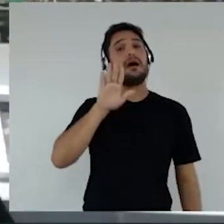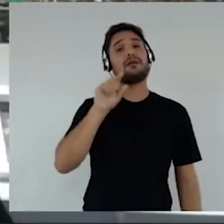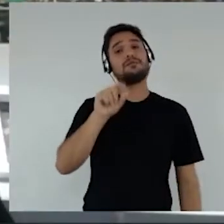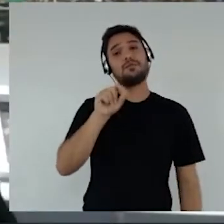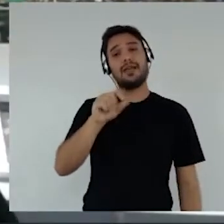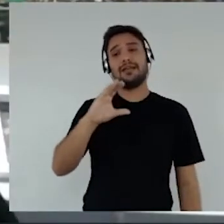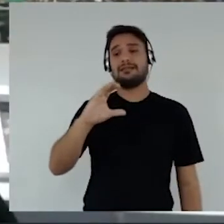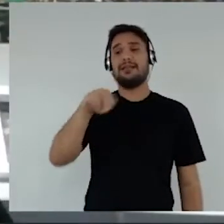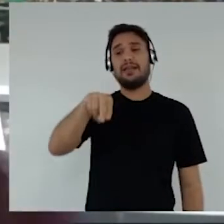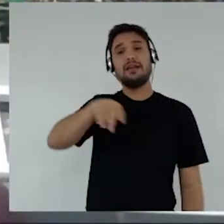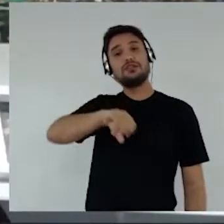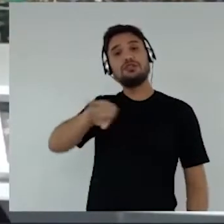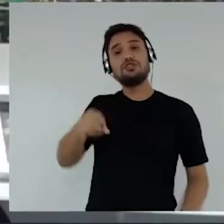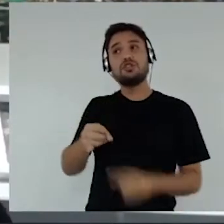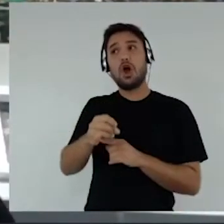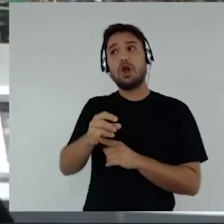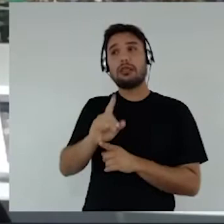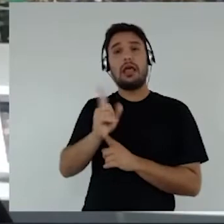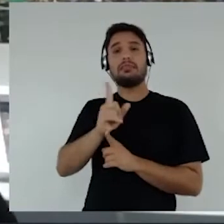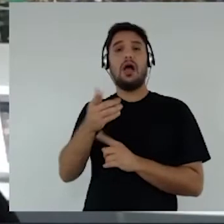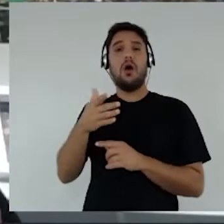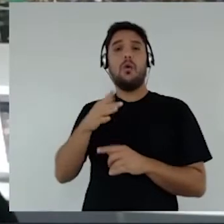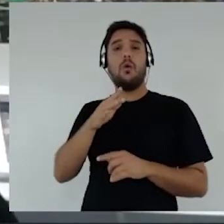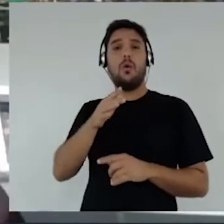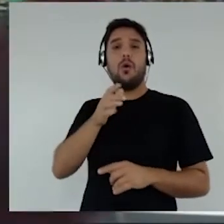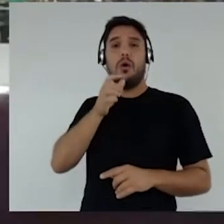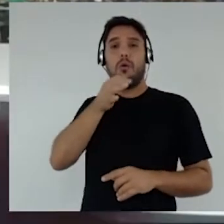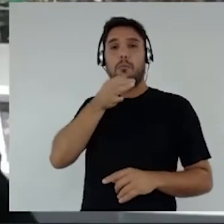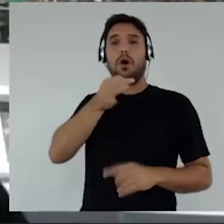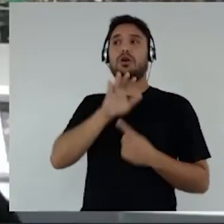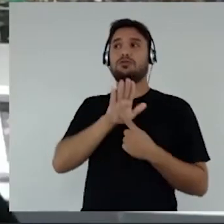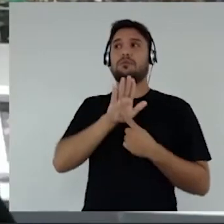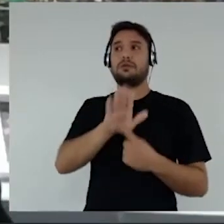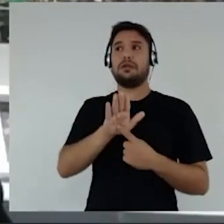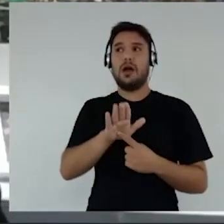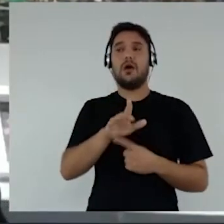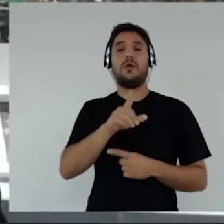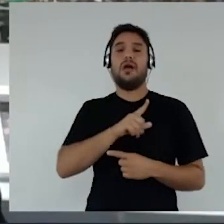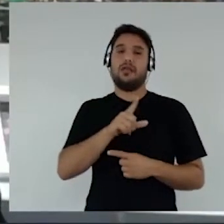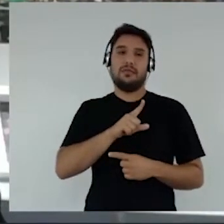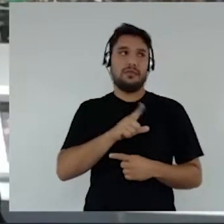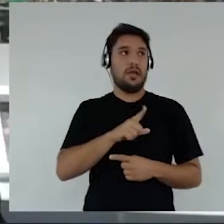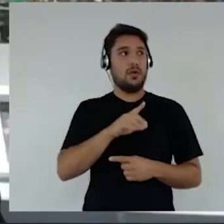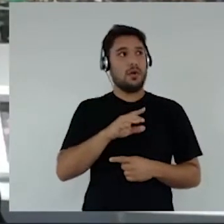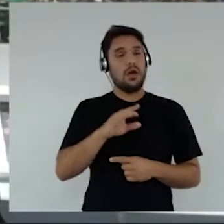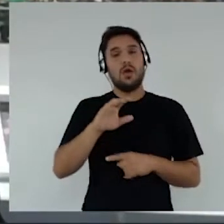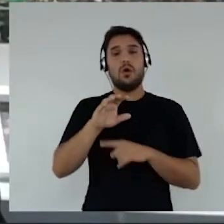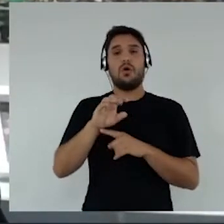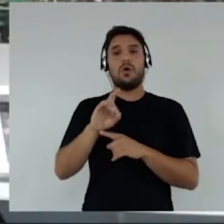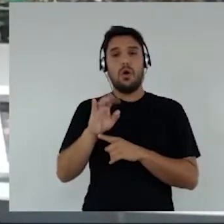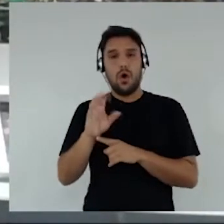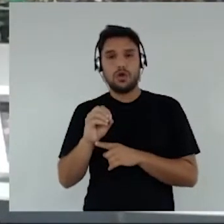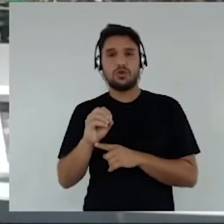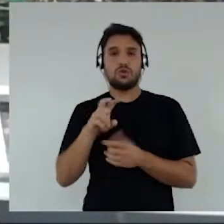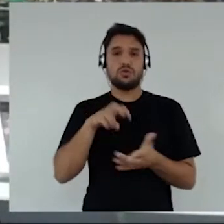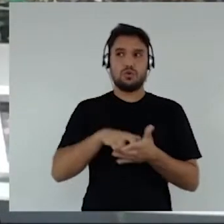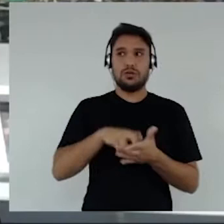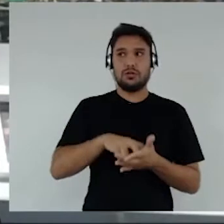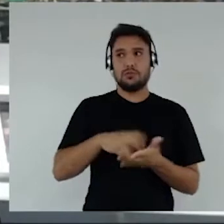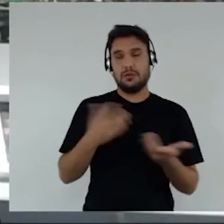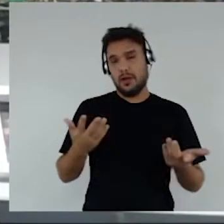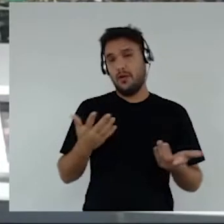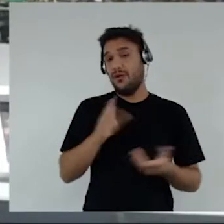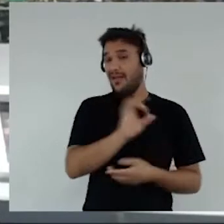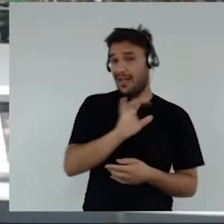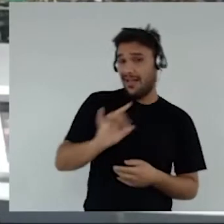que o CNJ não se posicione, porque aí a gente pode ter em cada juiz de direito um mini código de processo penal, porque cada um vai